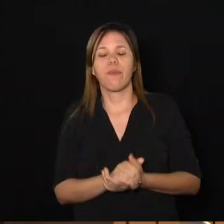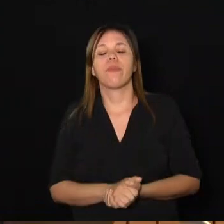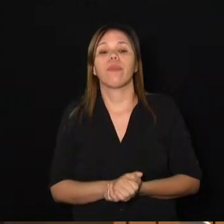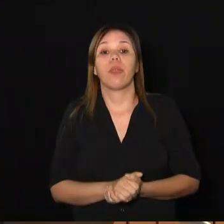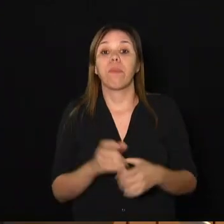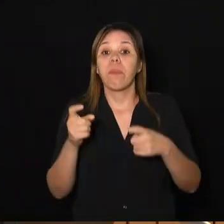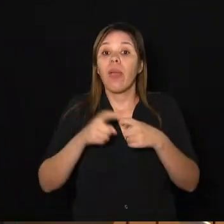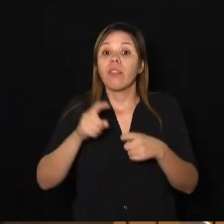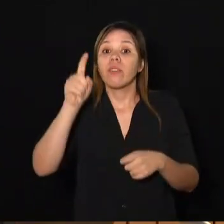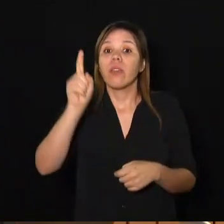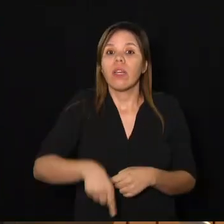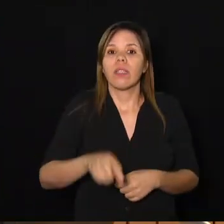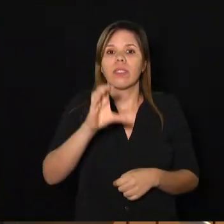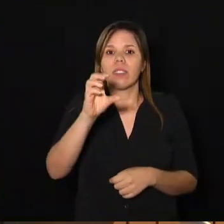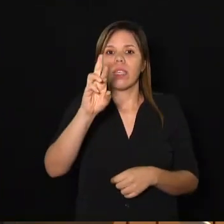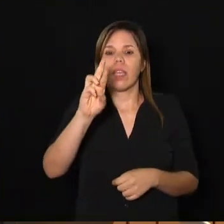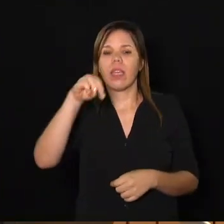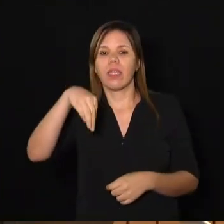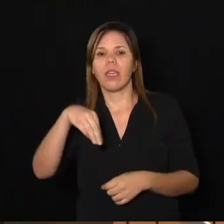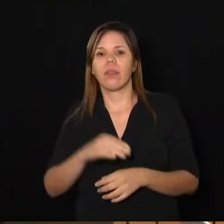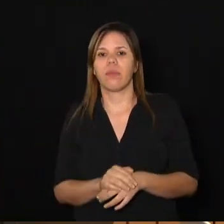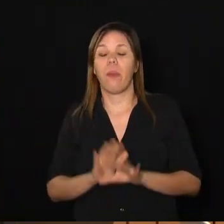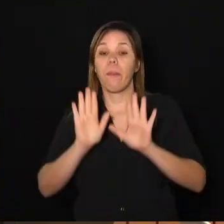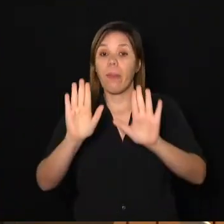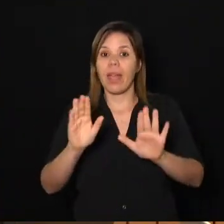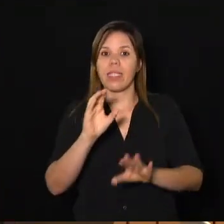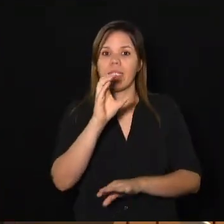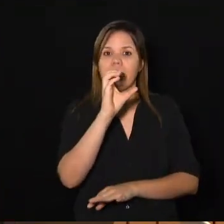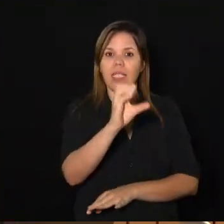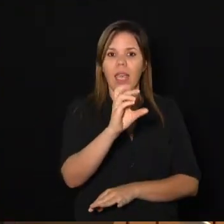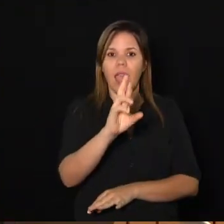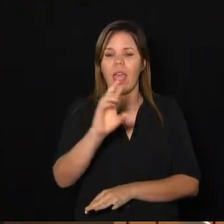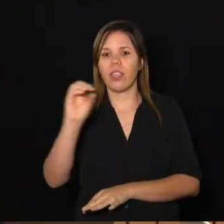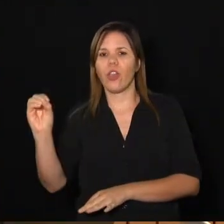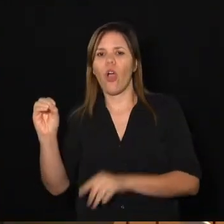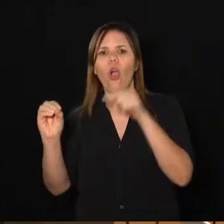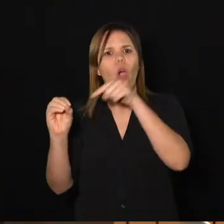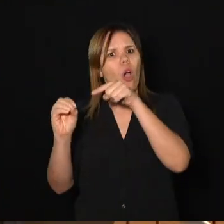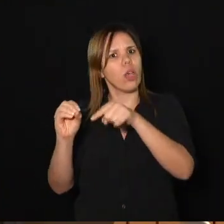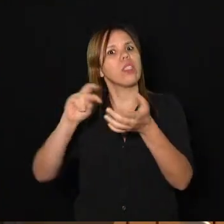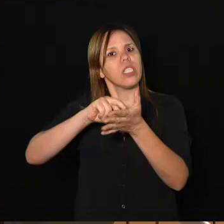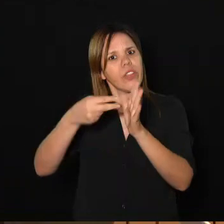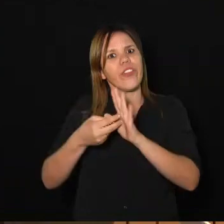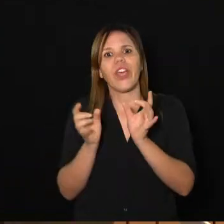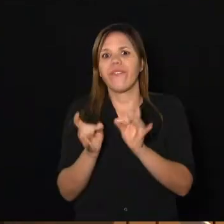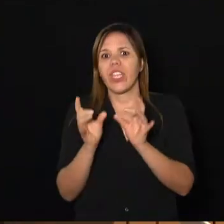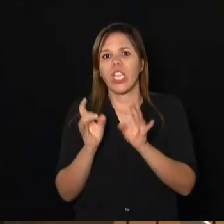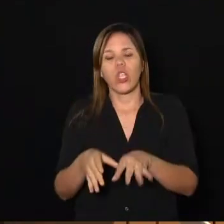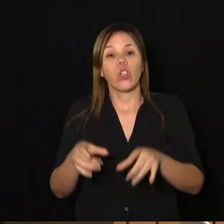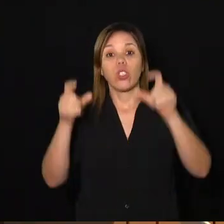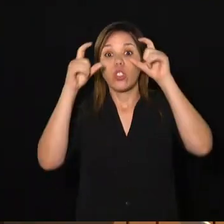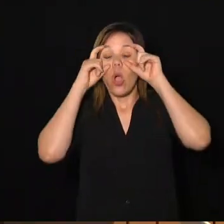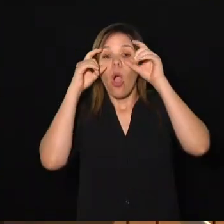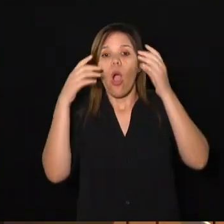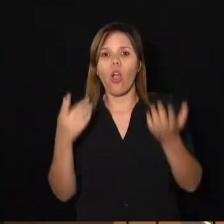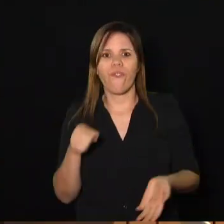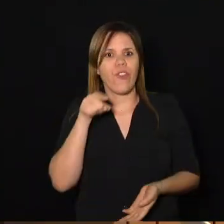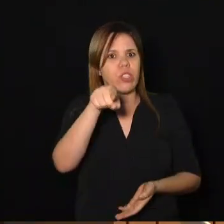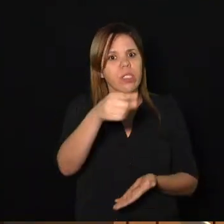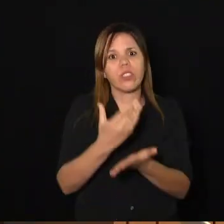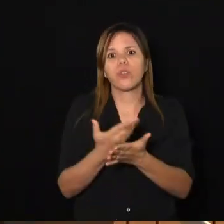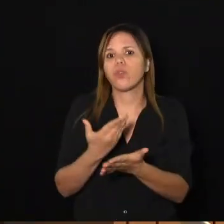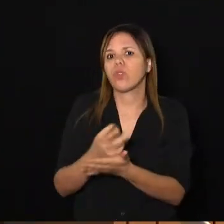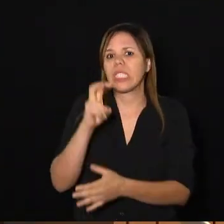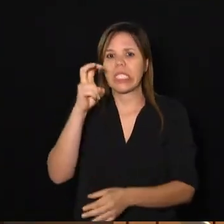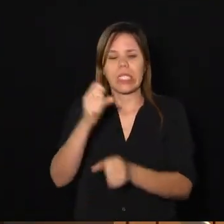médico é CRM CROO é vendedor de óculos ou seja você que estuda cinco anos